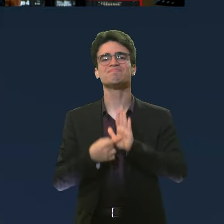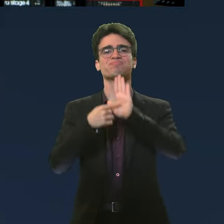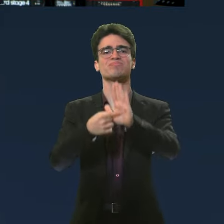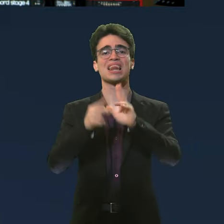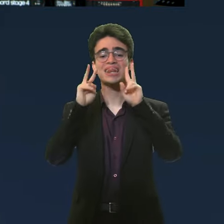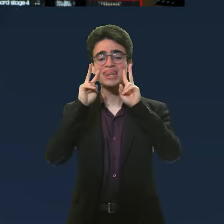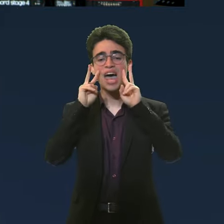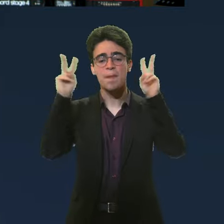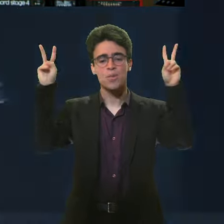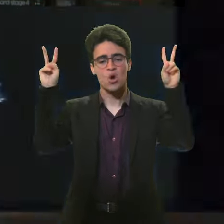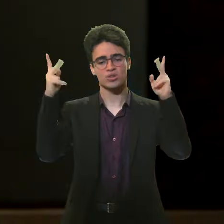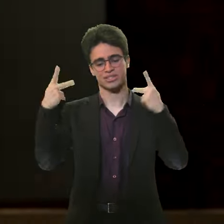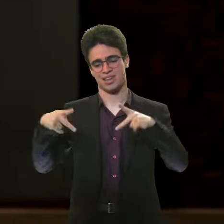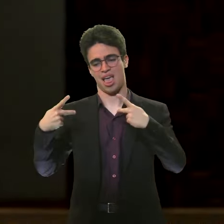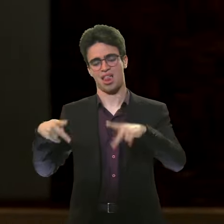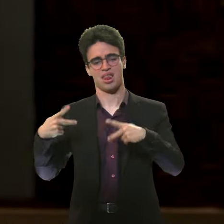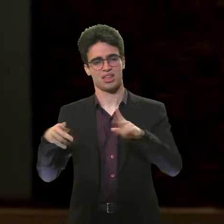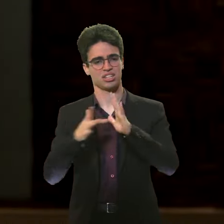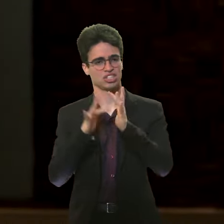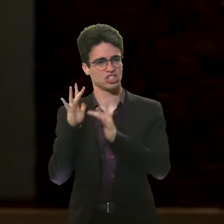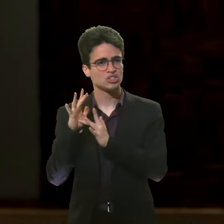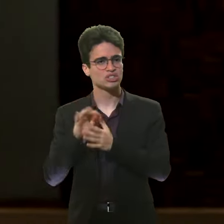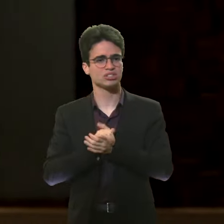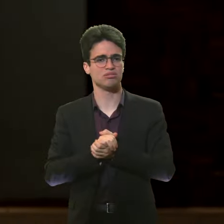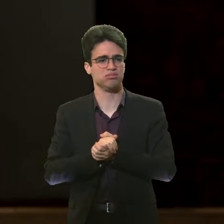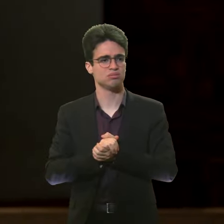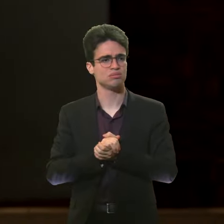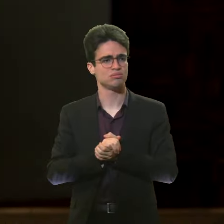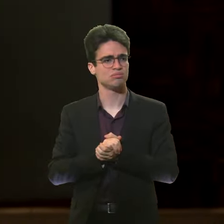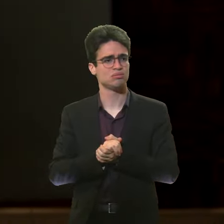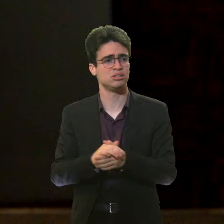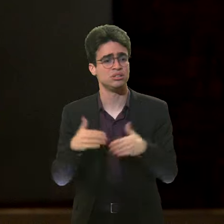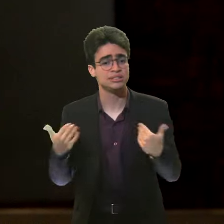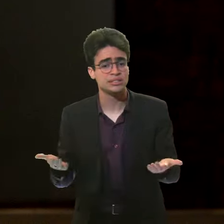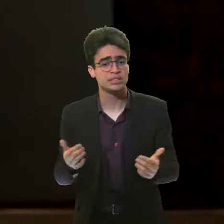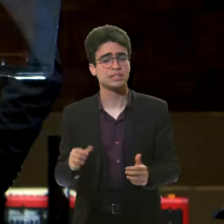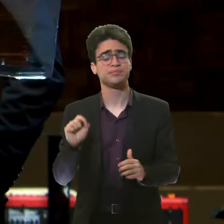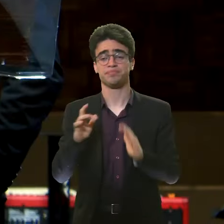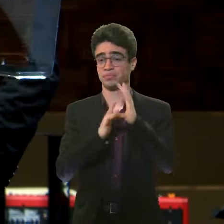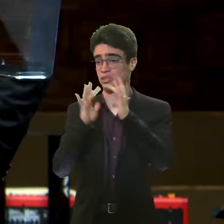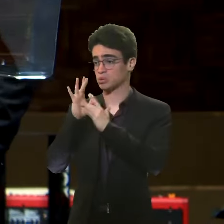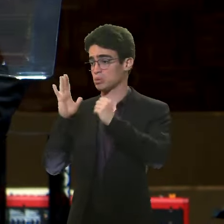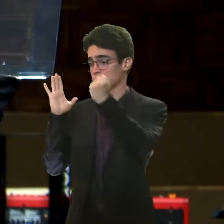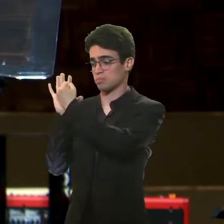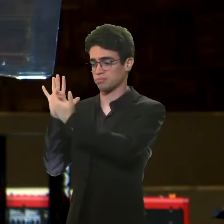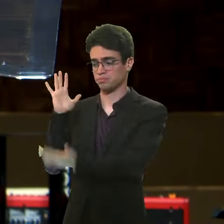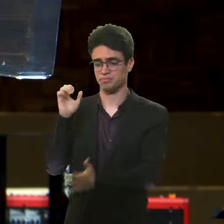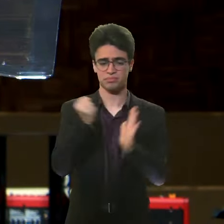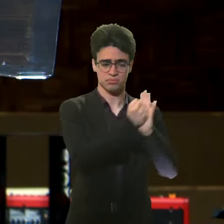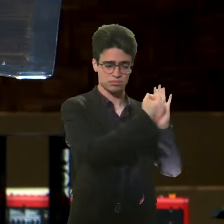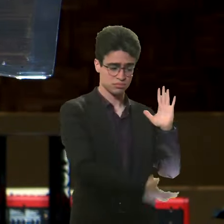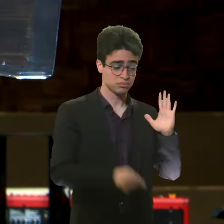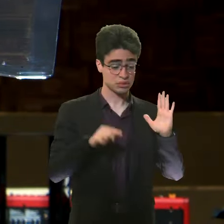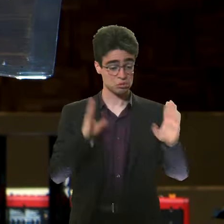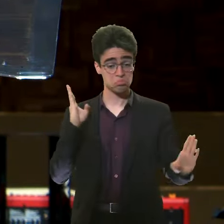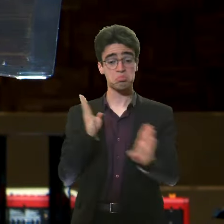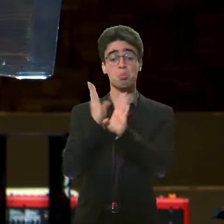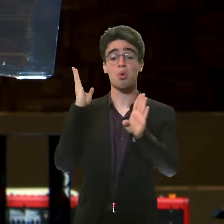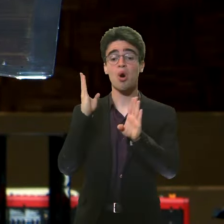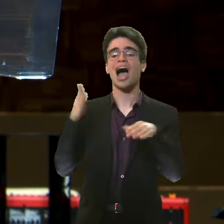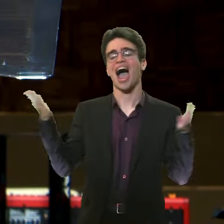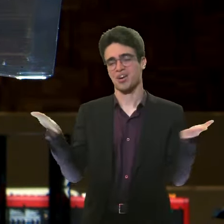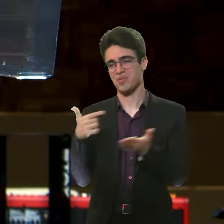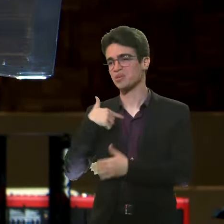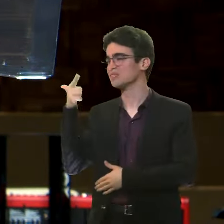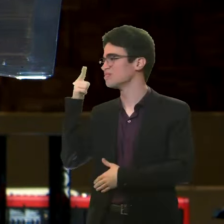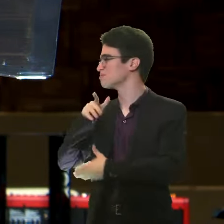tempo. Ou seja, através do sacrifício de Jesus, podemos nos achegar à presença de